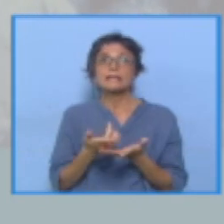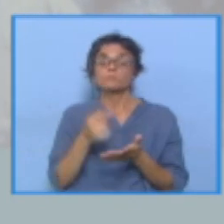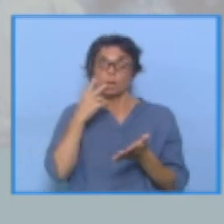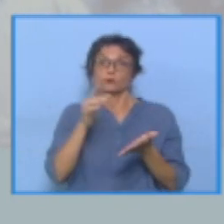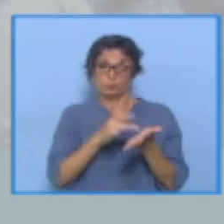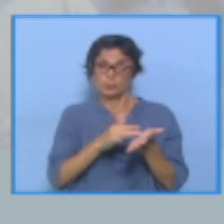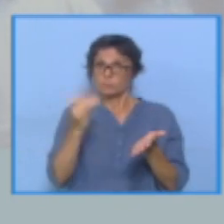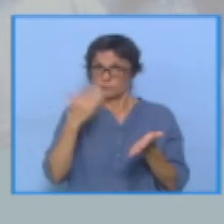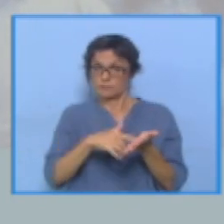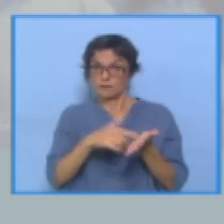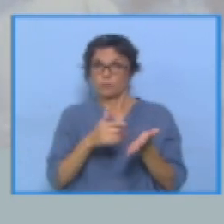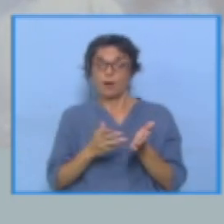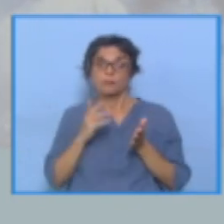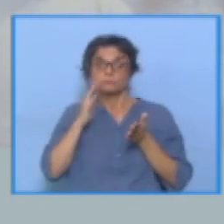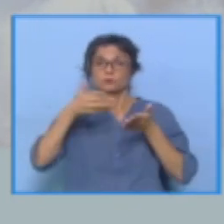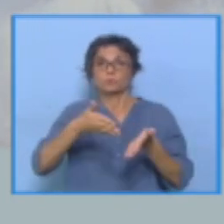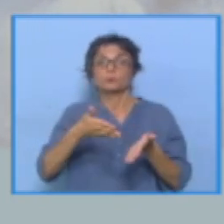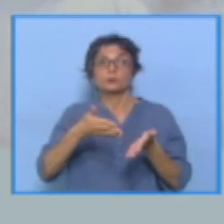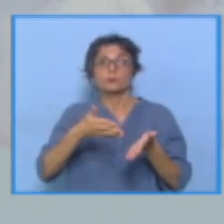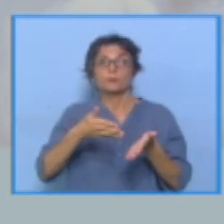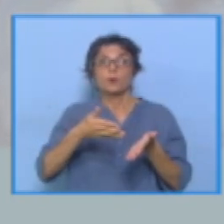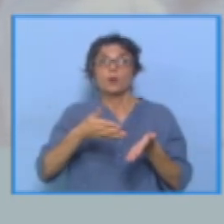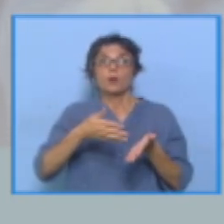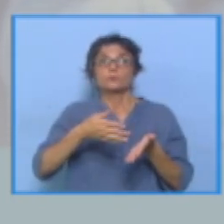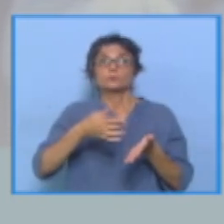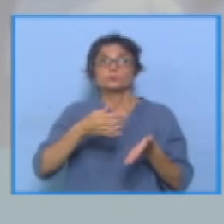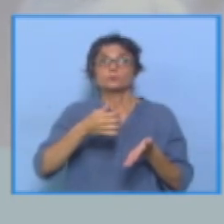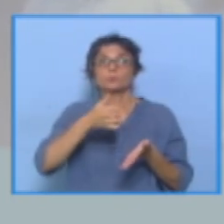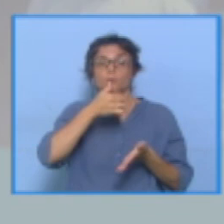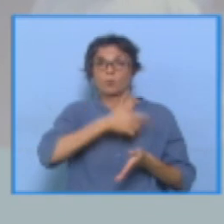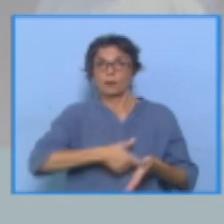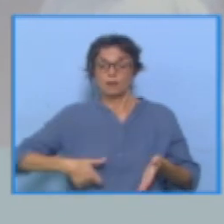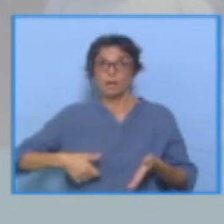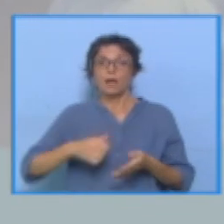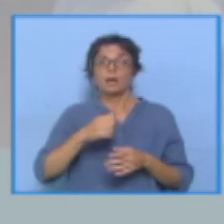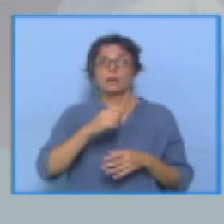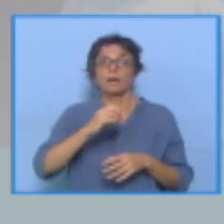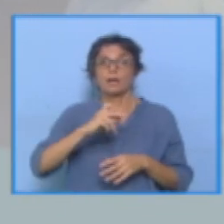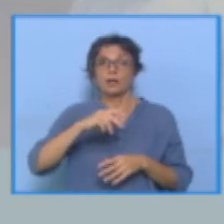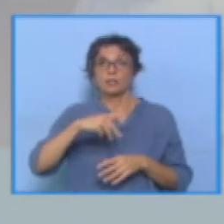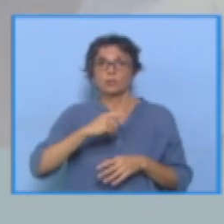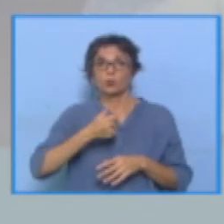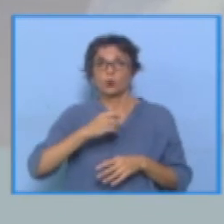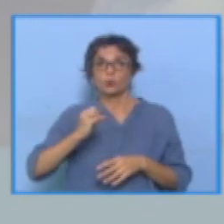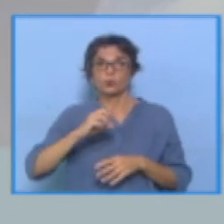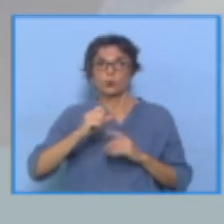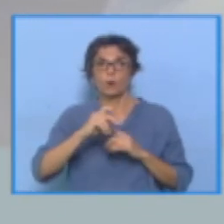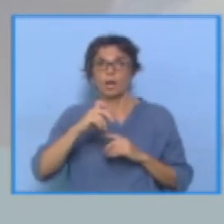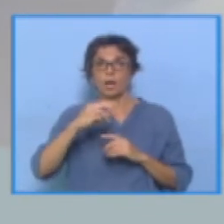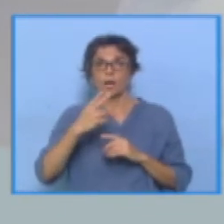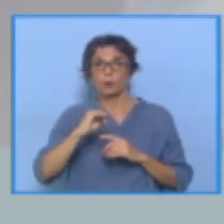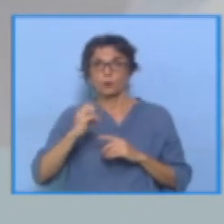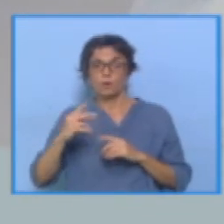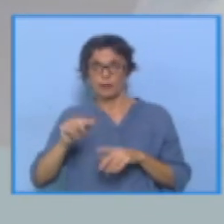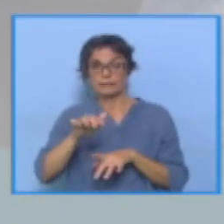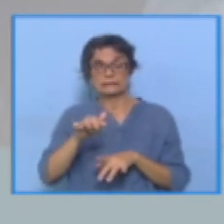conta com o prefácio do Cardeal Luís António Tagle, Presidente da Caritas Internacionais, que esteve connosco em